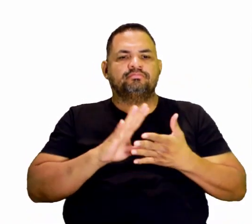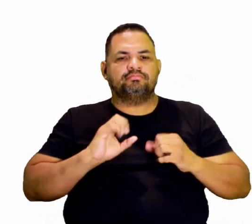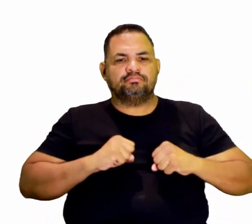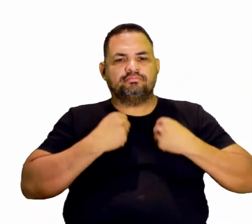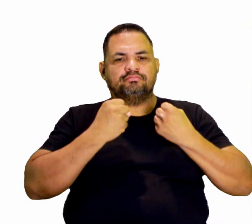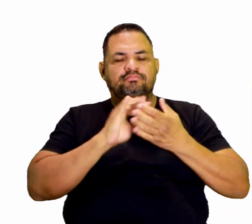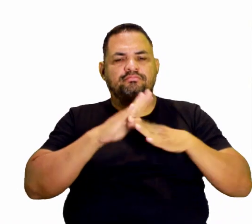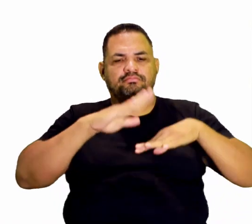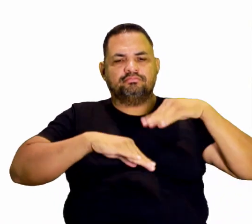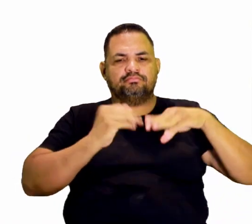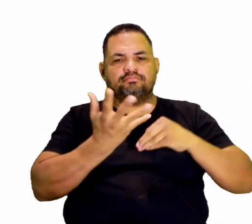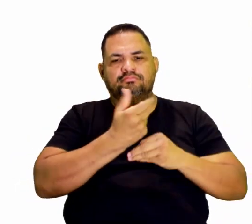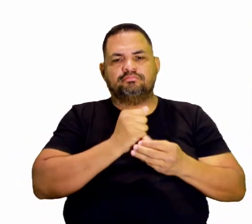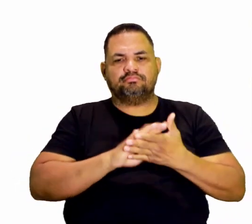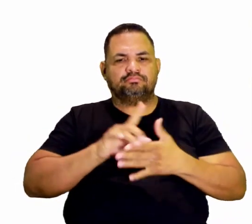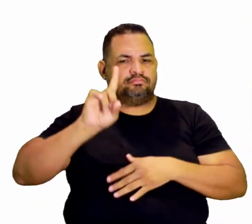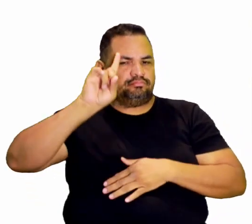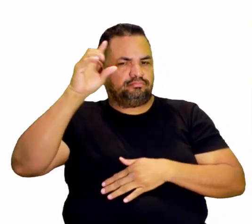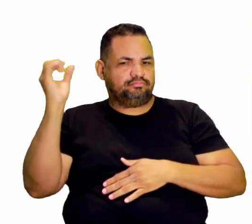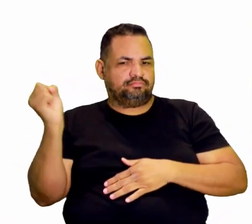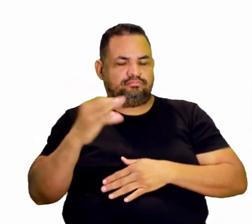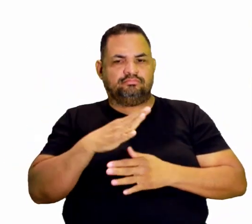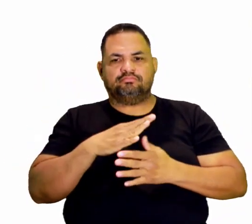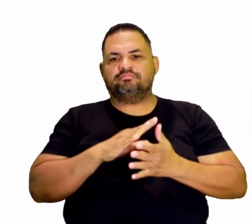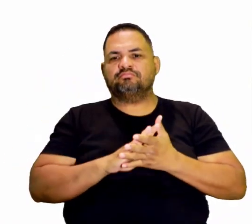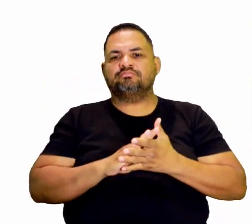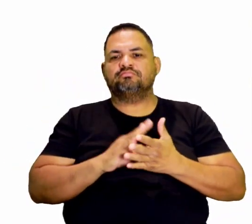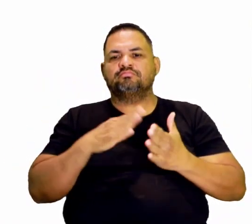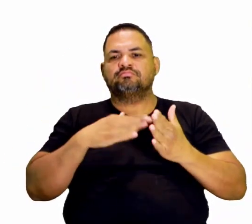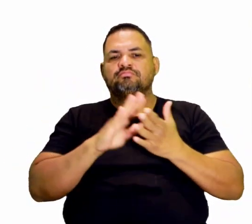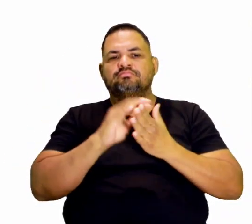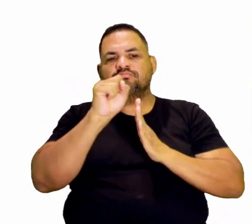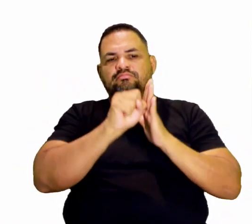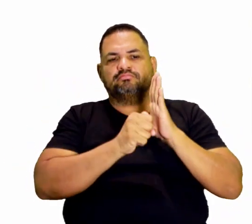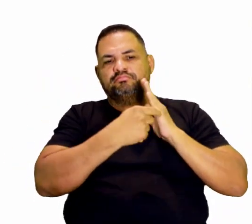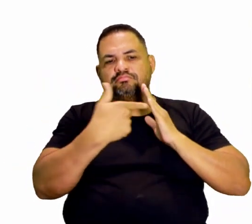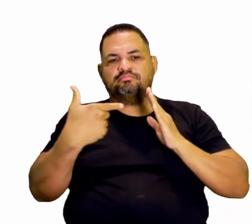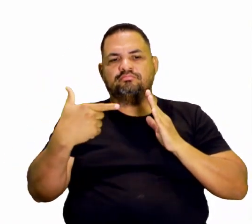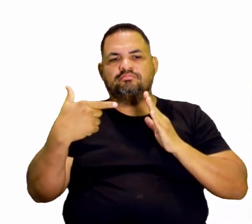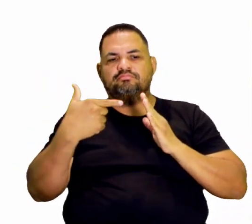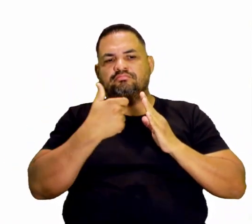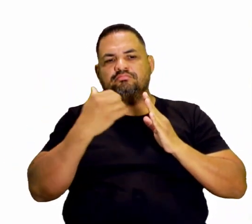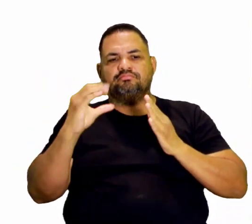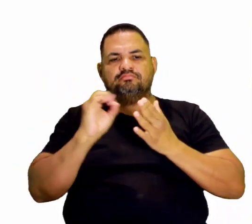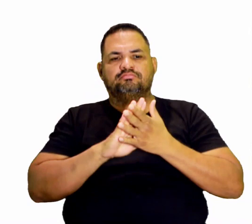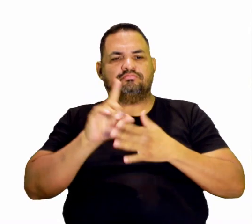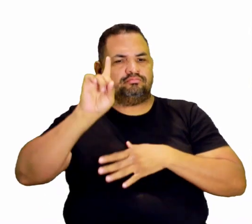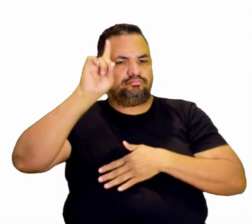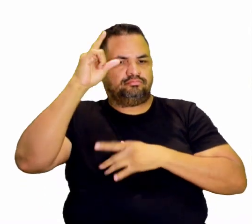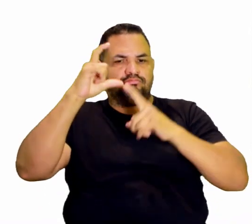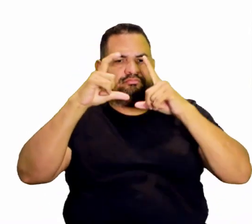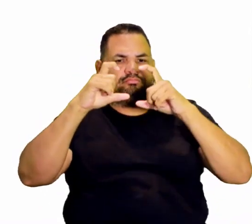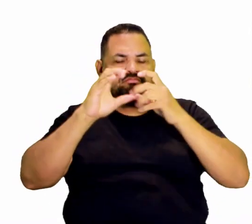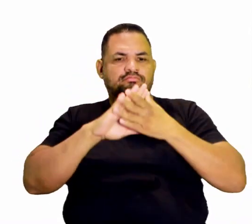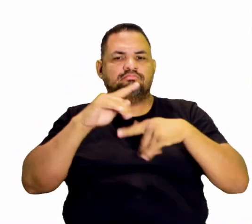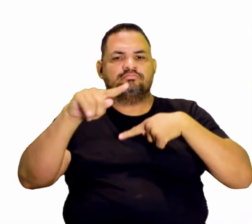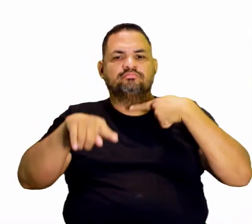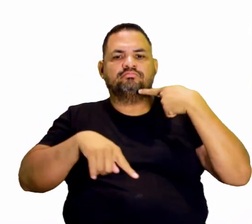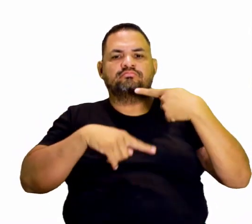esforços dos artistas para reinventar a pintura no século XX, a invenção da fotografia